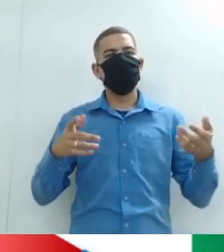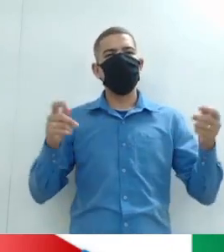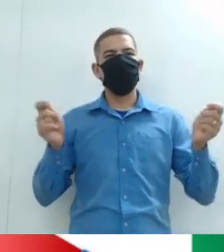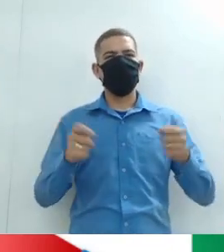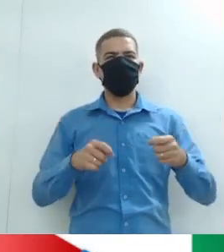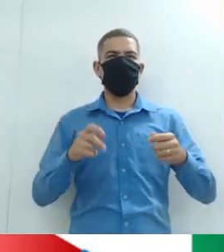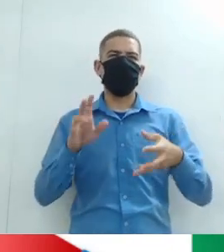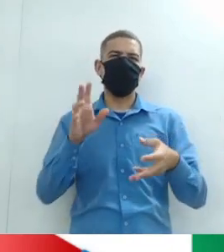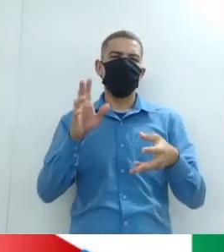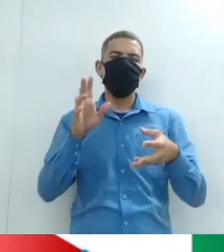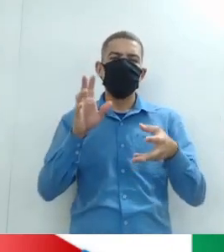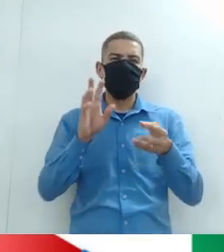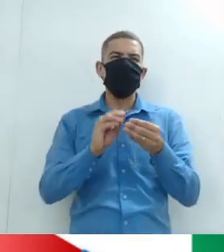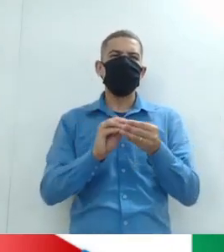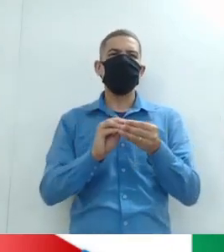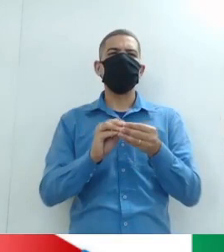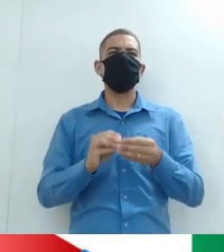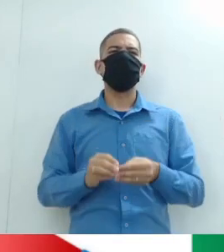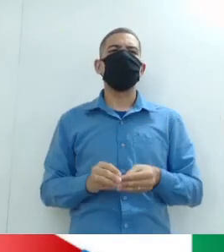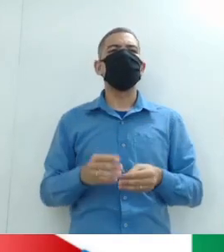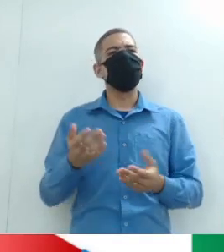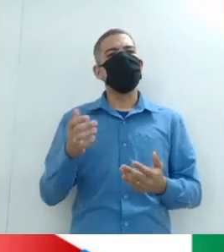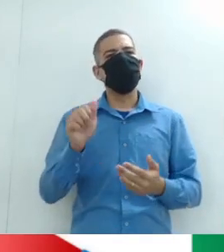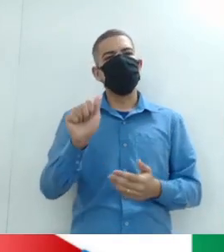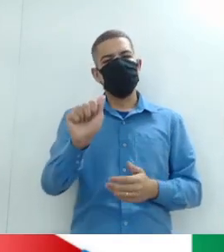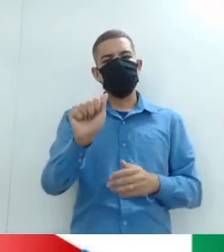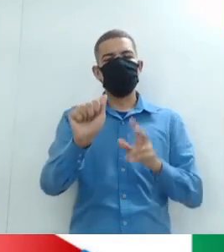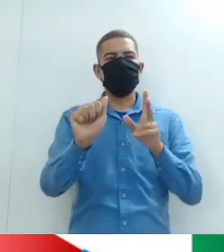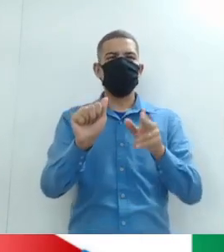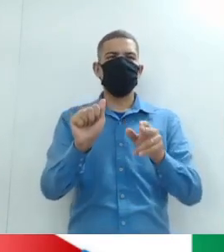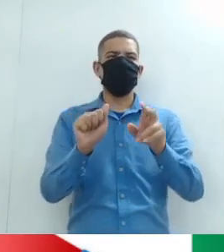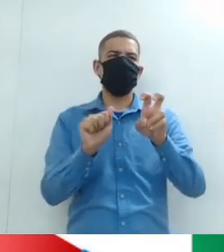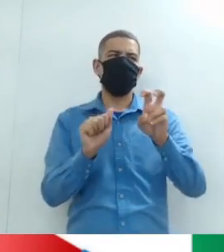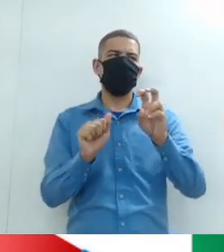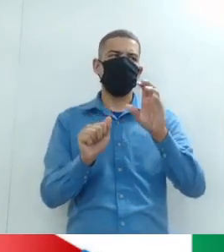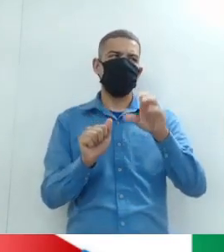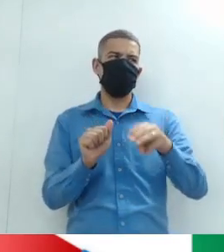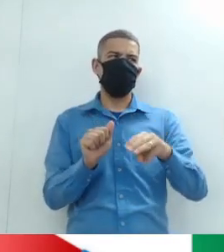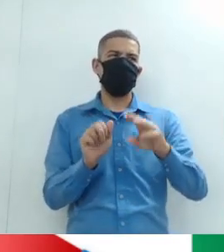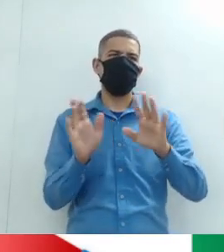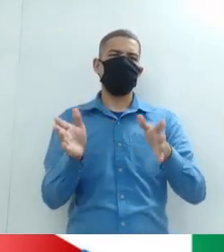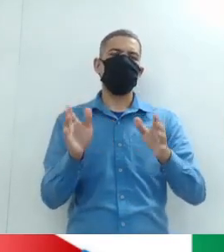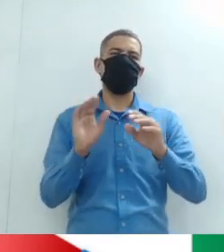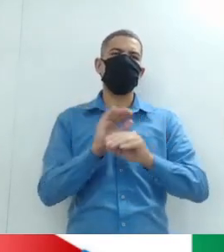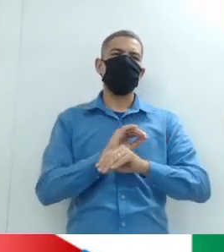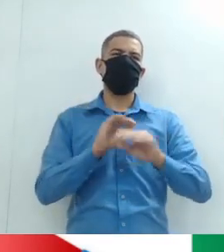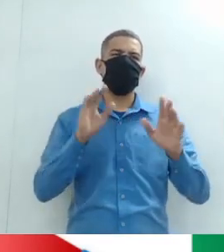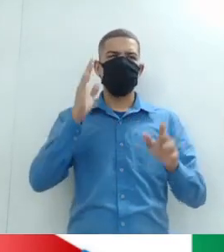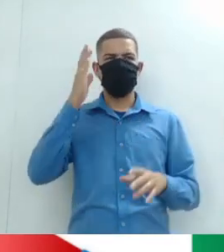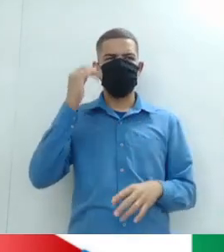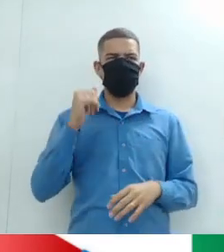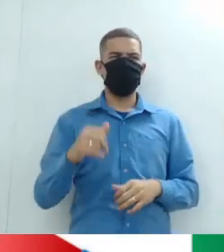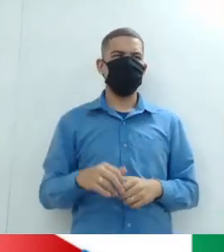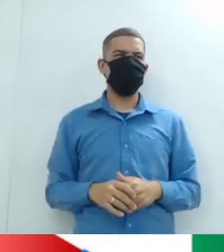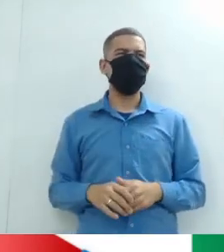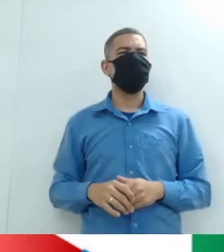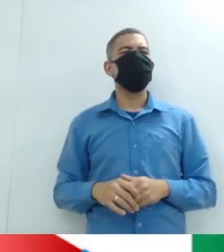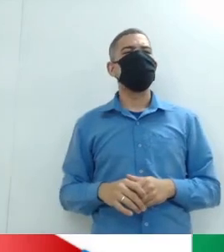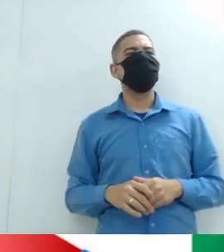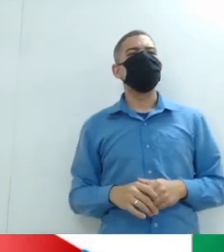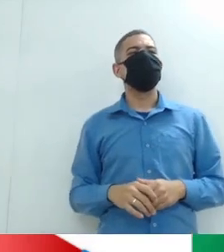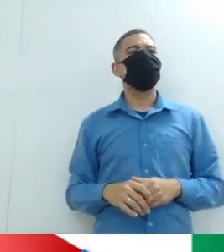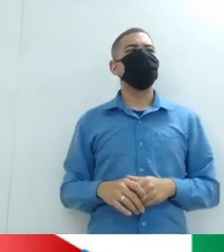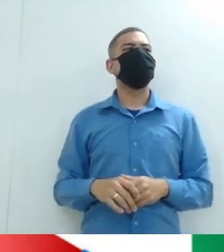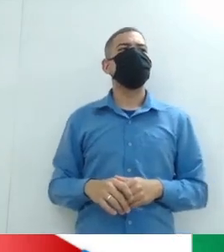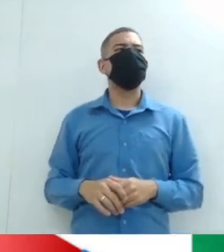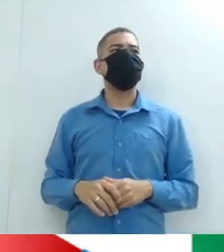posso simplificar esse 3 com esse 3, a aresta é 5 centímetros, já estava claro lá para vocês, e aí vocês só